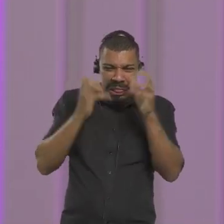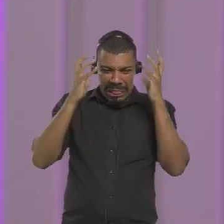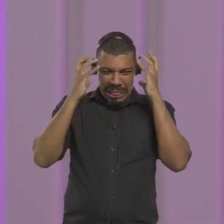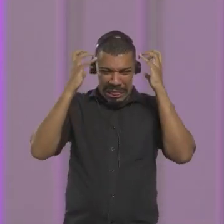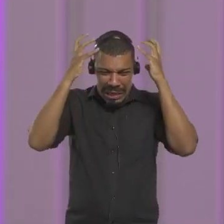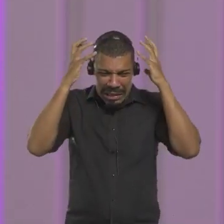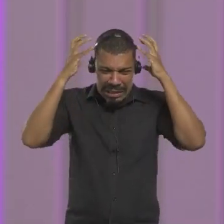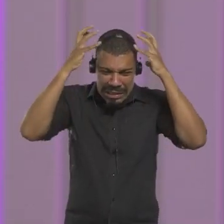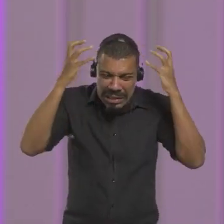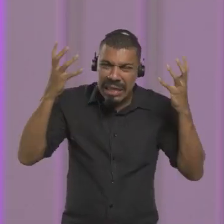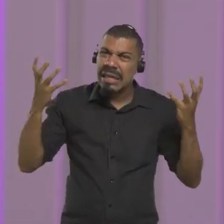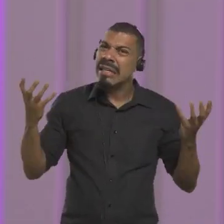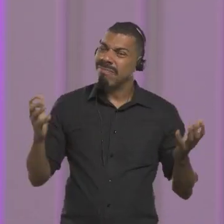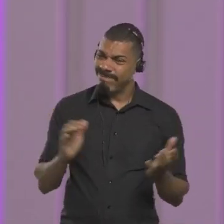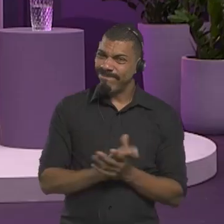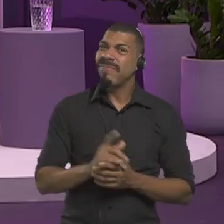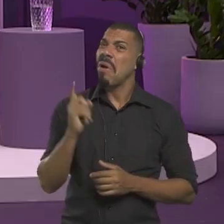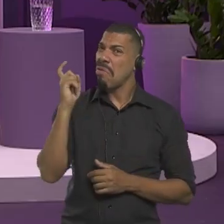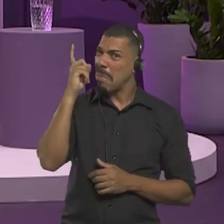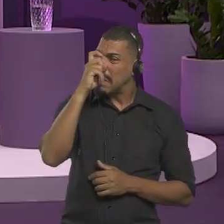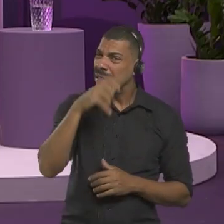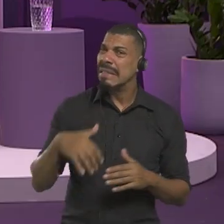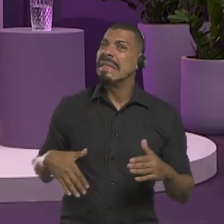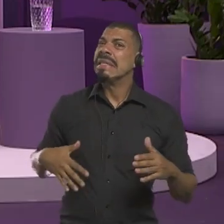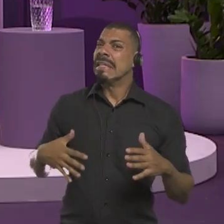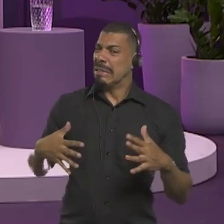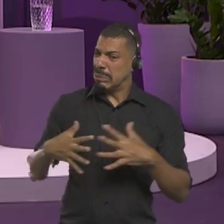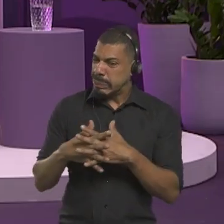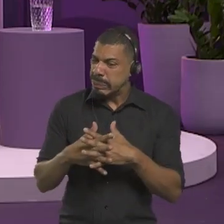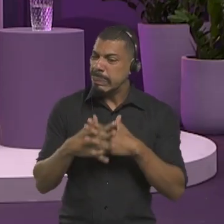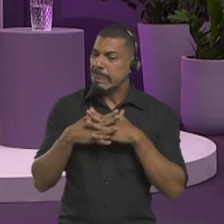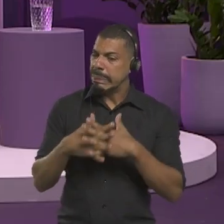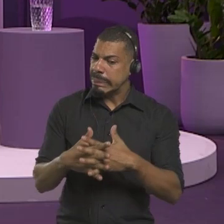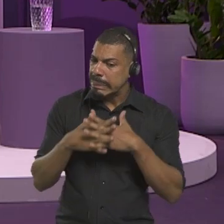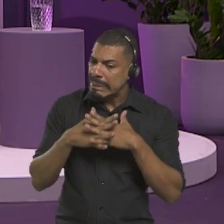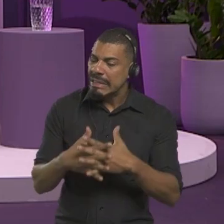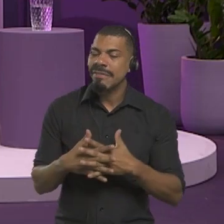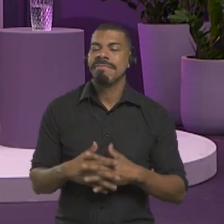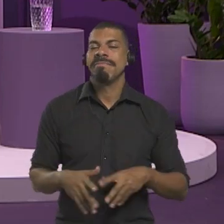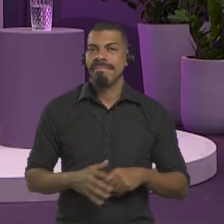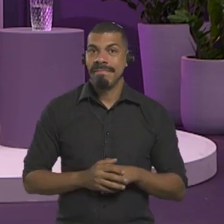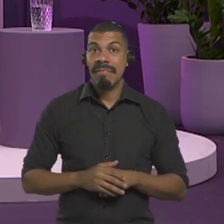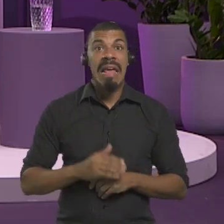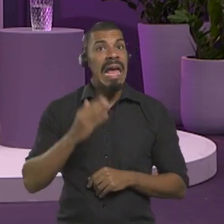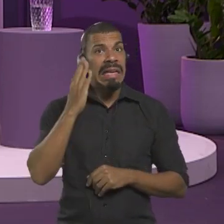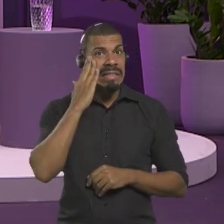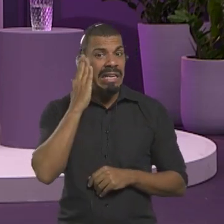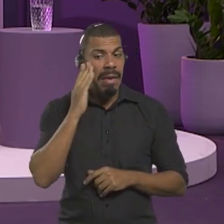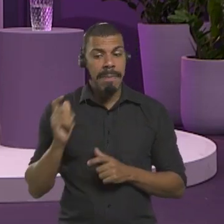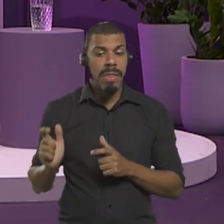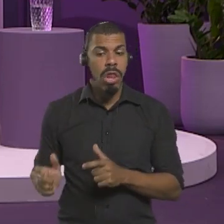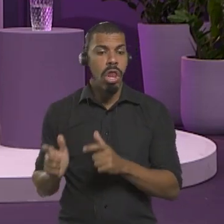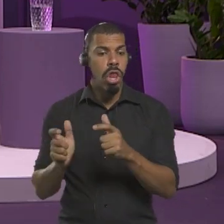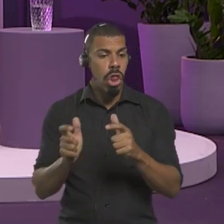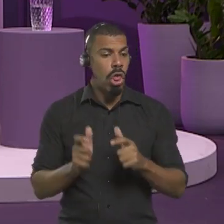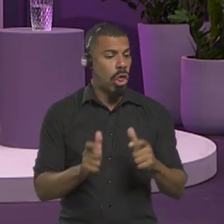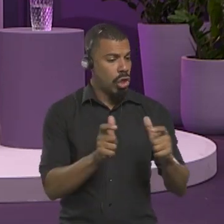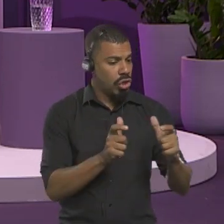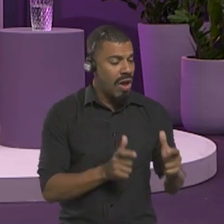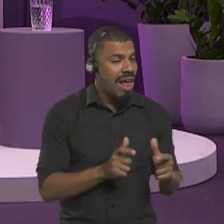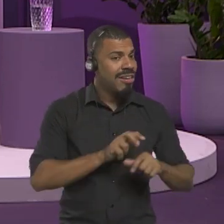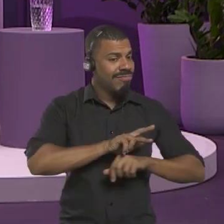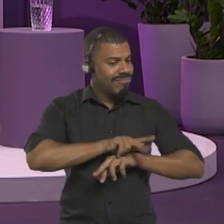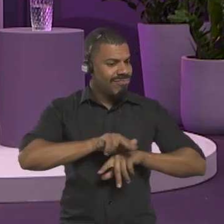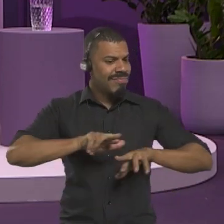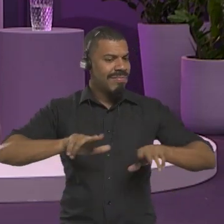na bunda, e põe pra lá, e a menina mais feia da escola. Então, assim, a gente tá em lugares diferentes até aí, né? É. Mas, assim,